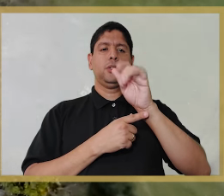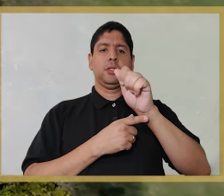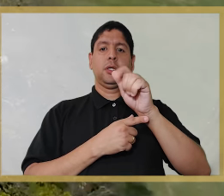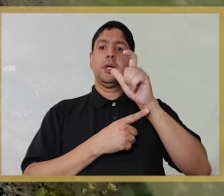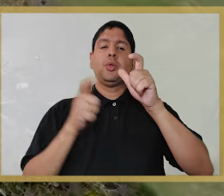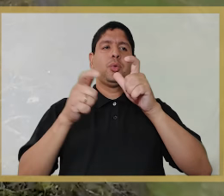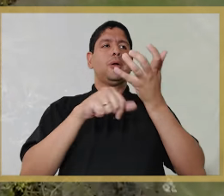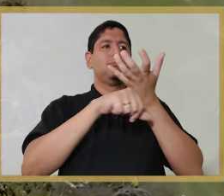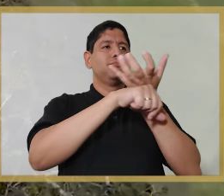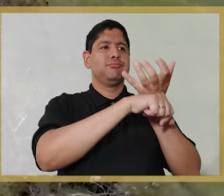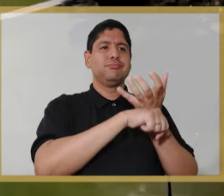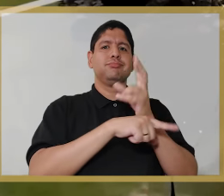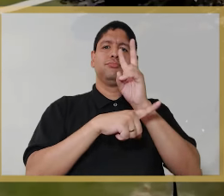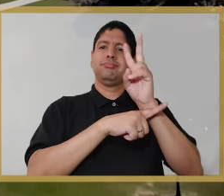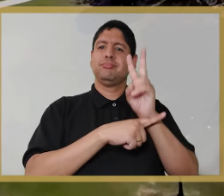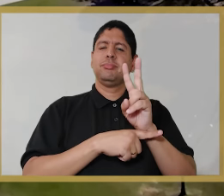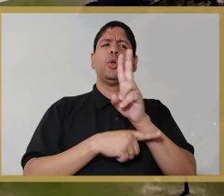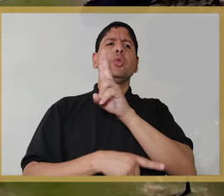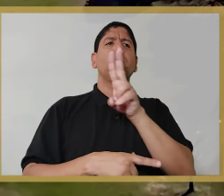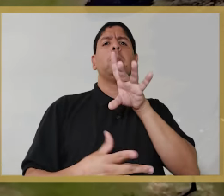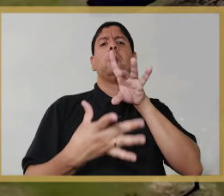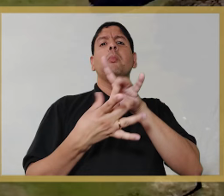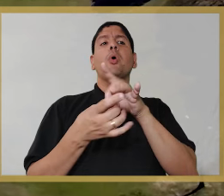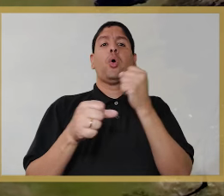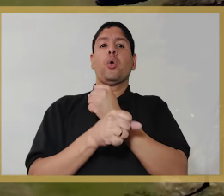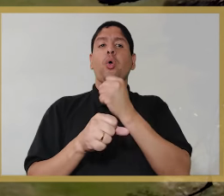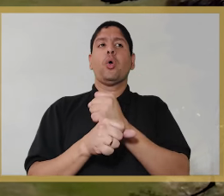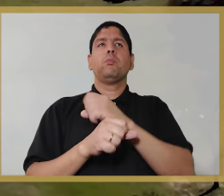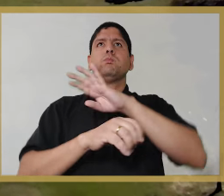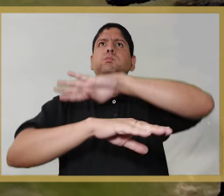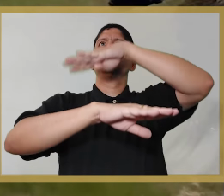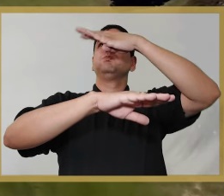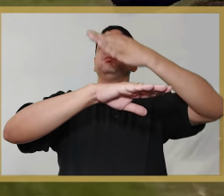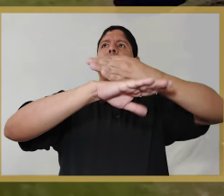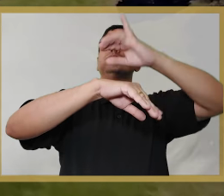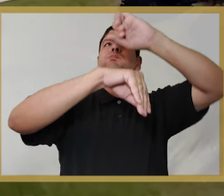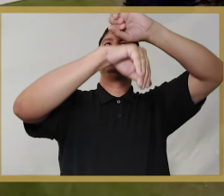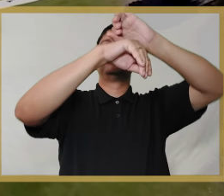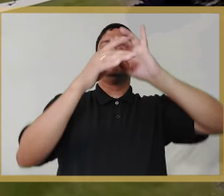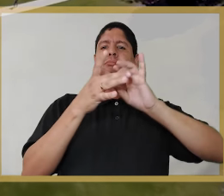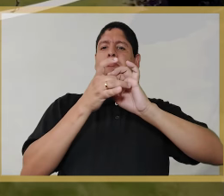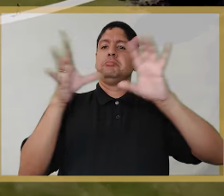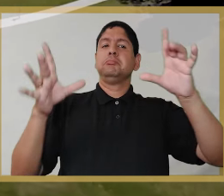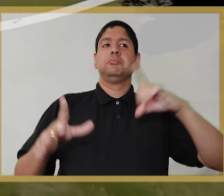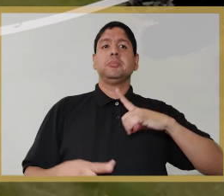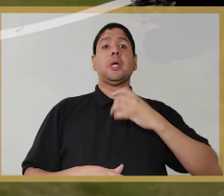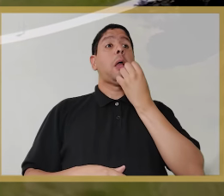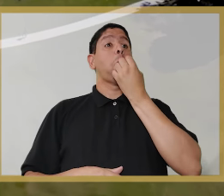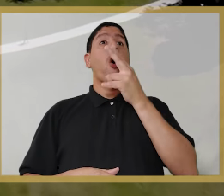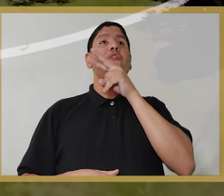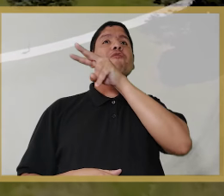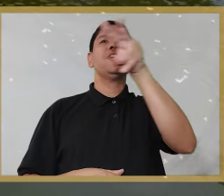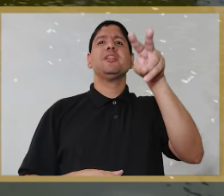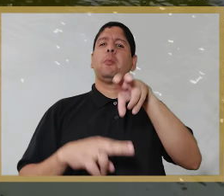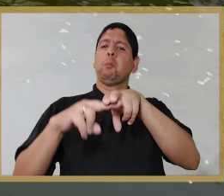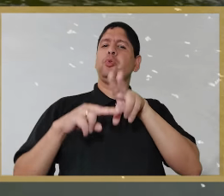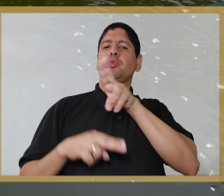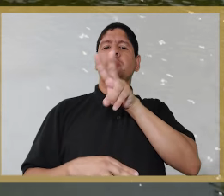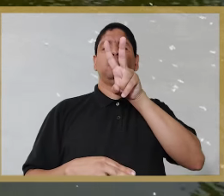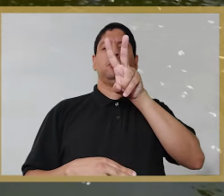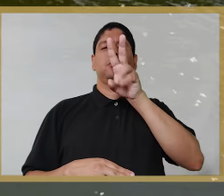preservados como no projeto original. O nome tem a ver com a construção, no topo de uma colina que permitia ter a boa vista da Baía de Guanabara.